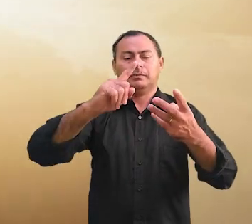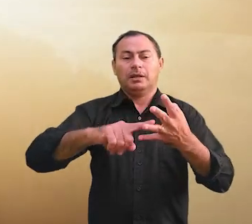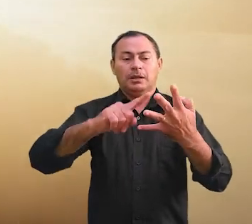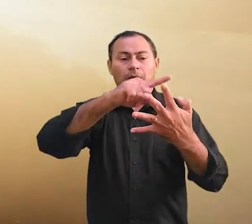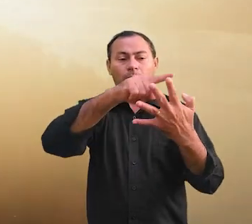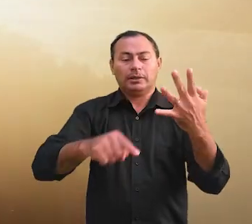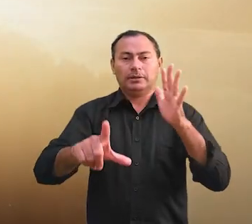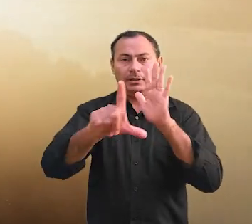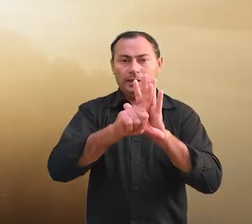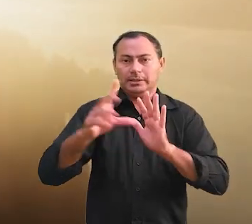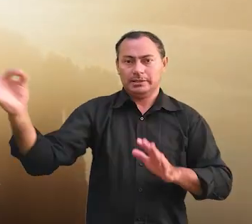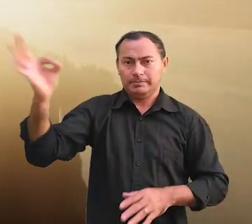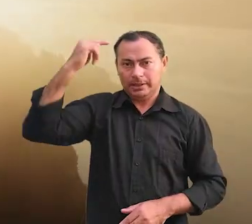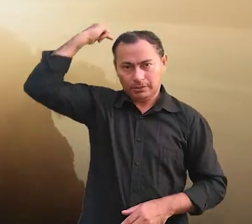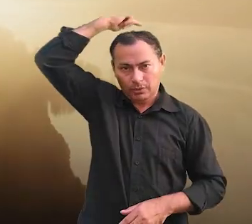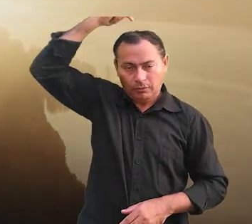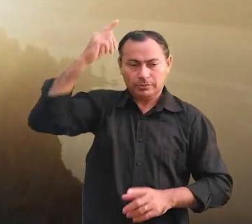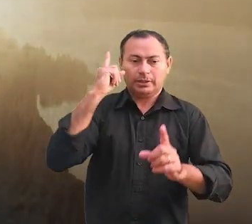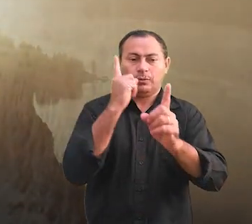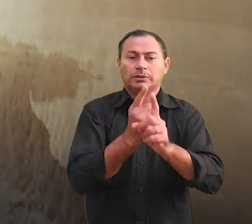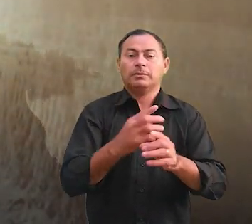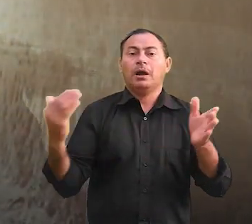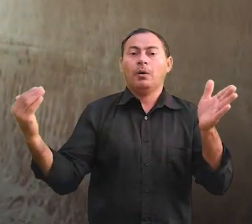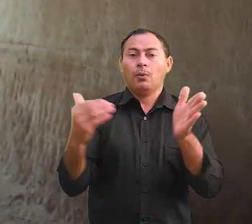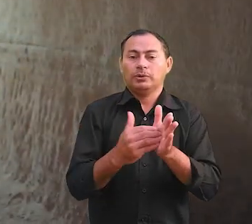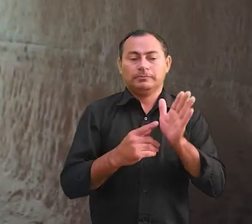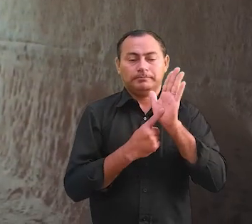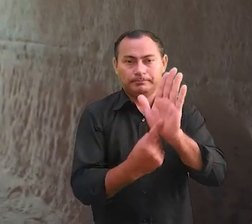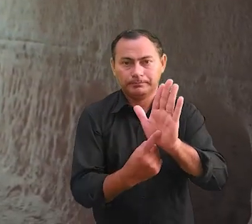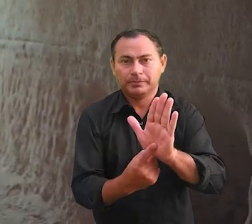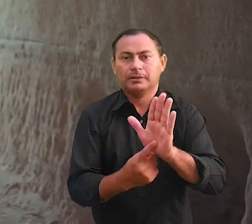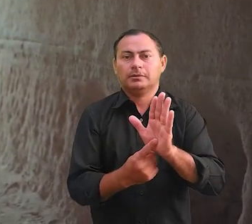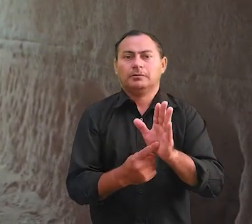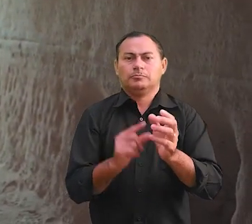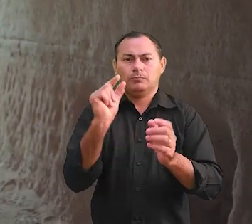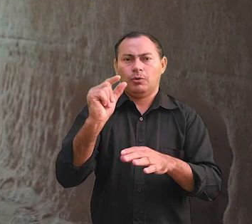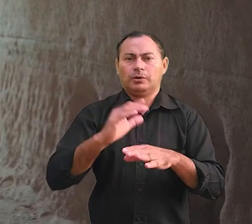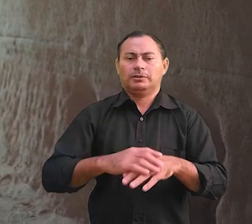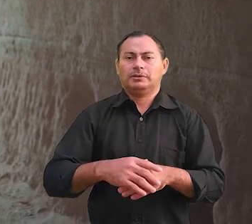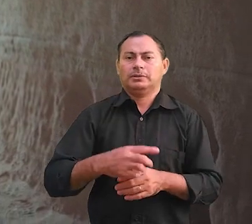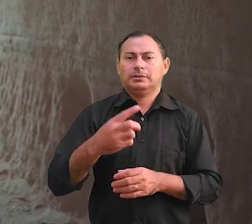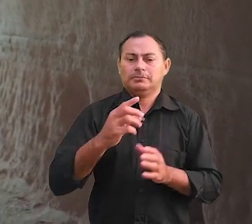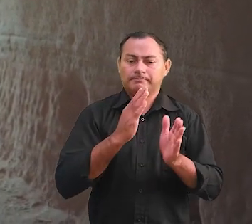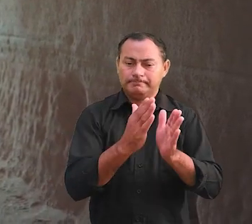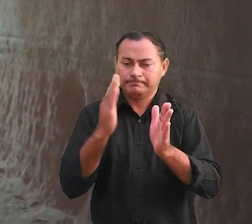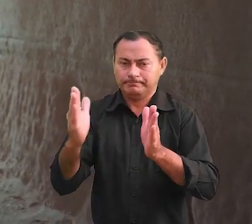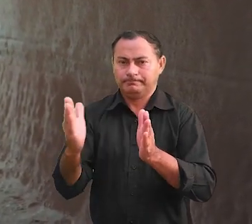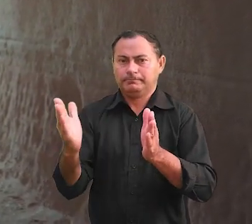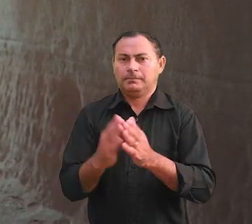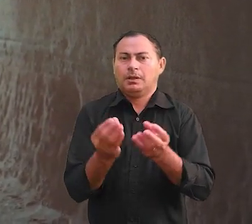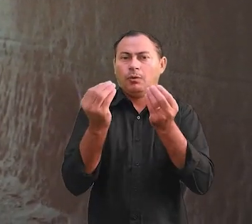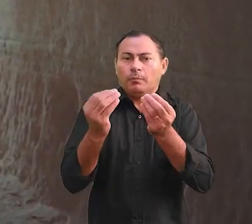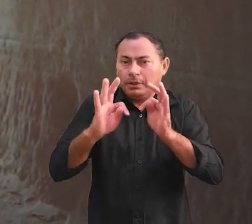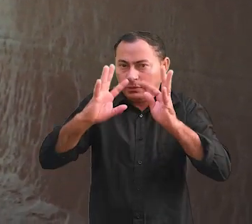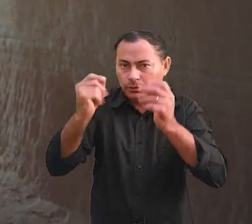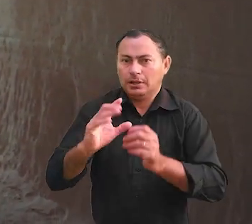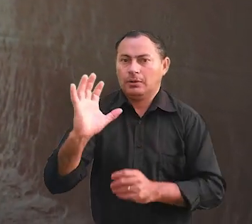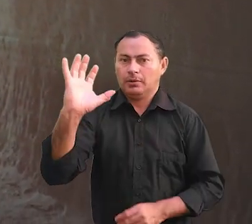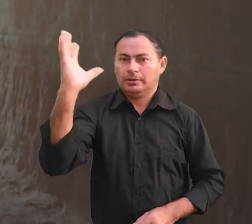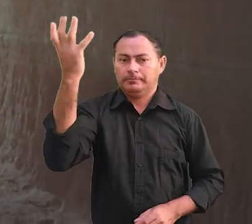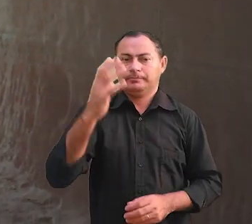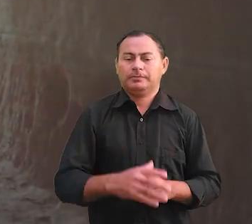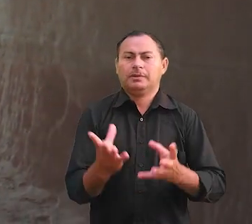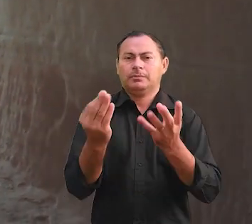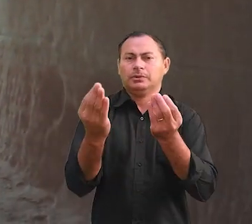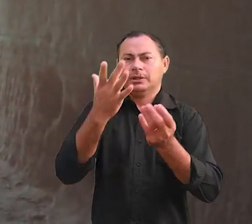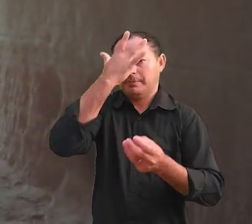depois dessas quatro leis espirituais Encontramos uma última ilustração que mostra um pouco da sequência de como